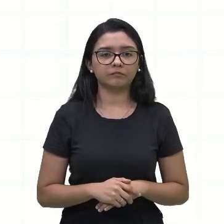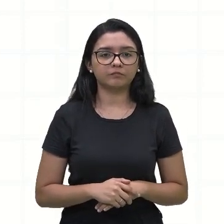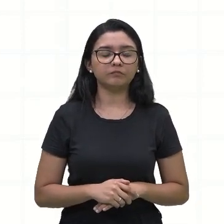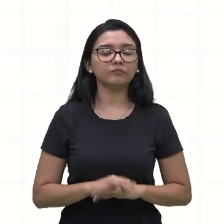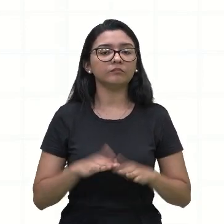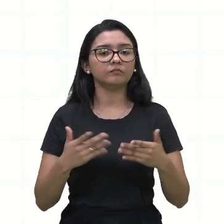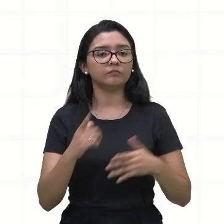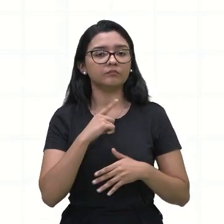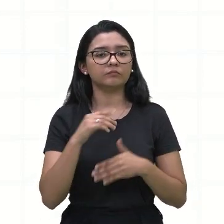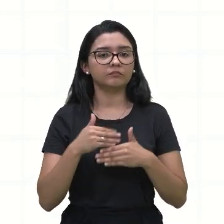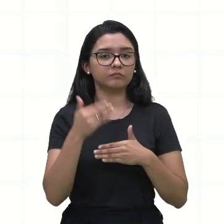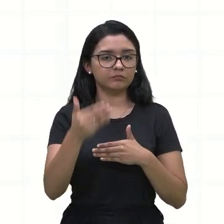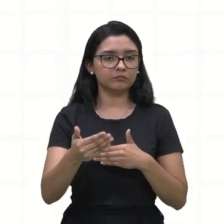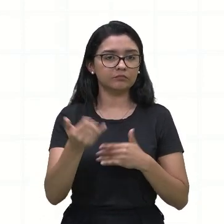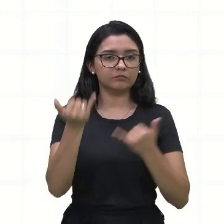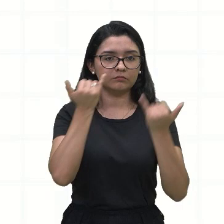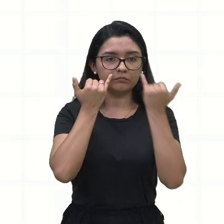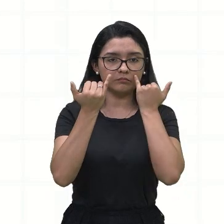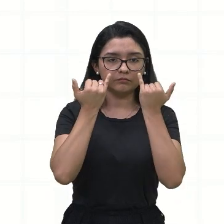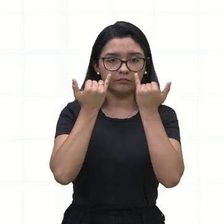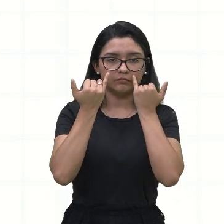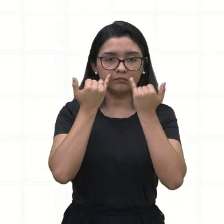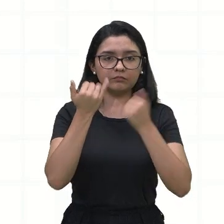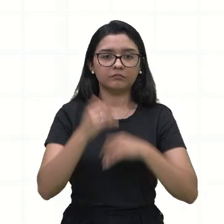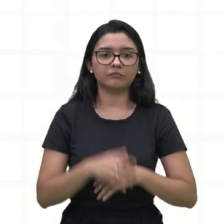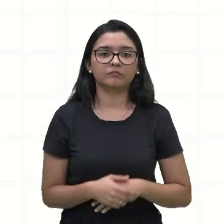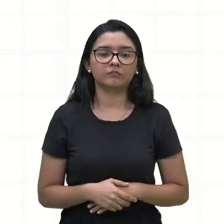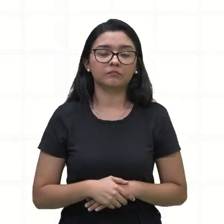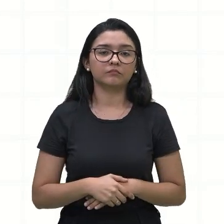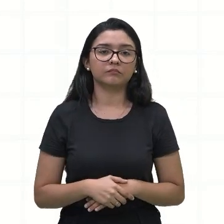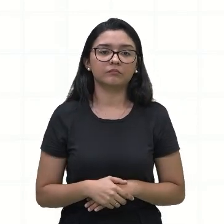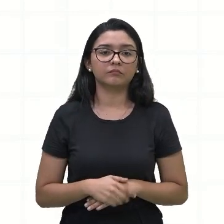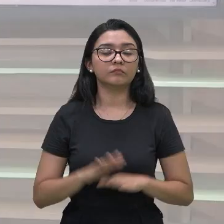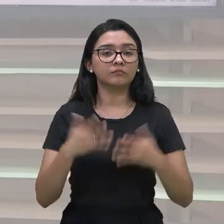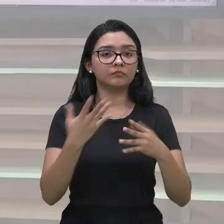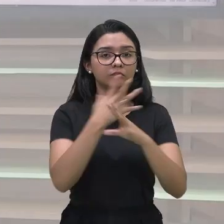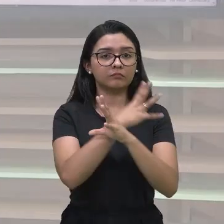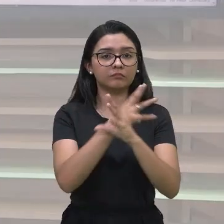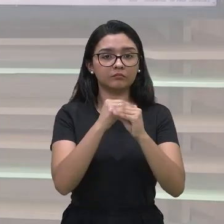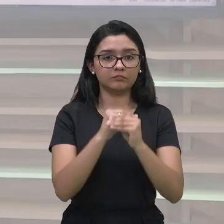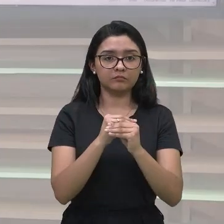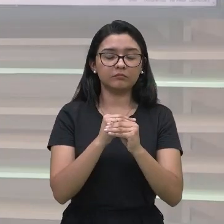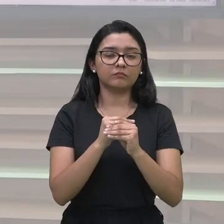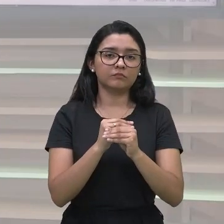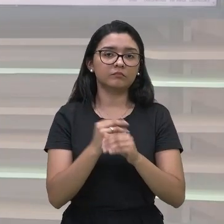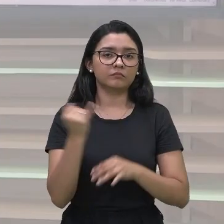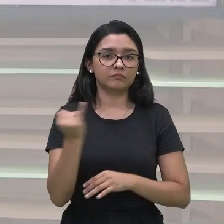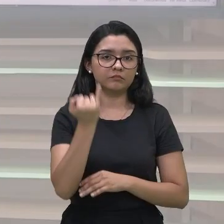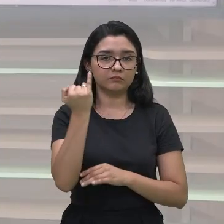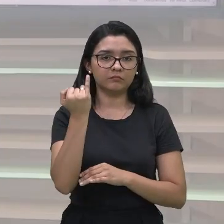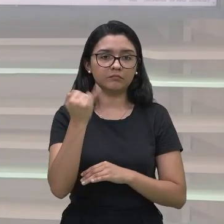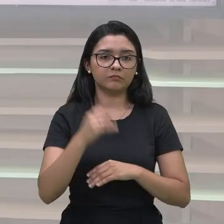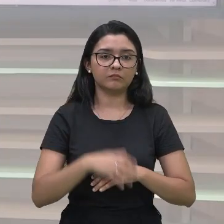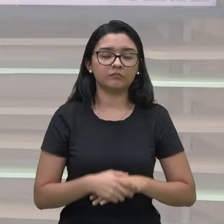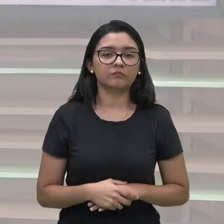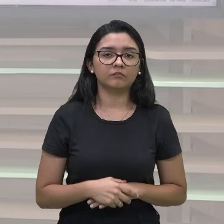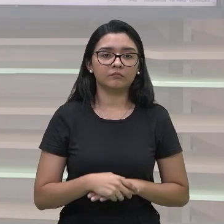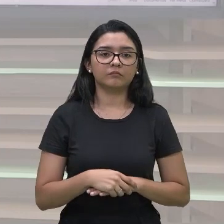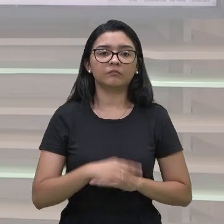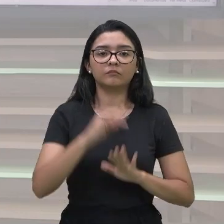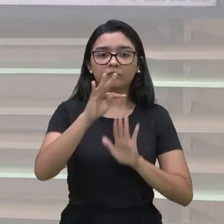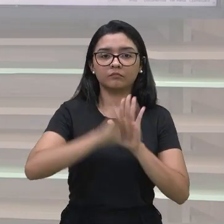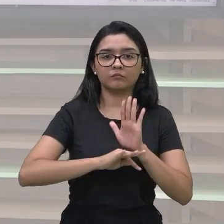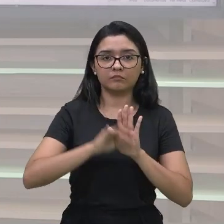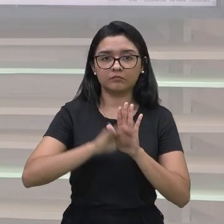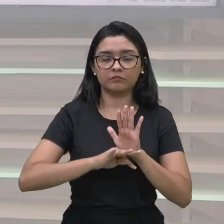Temos mais? Temos mais informações? Exatamente. Então, os conectivos eles vão fazer esse papel